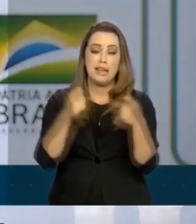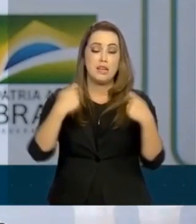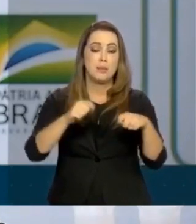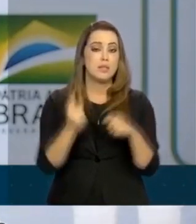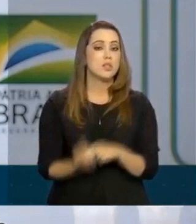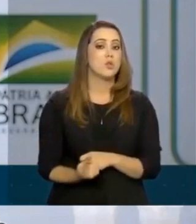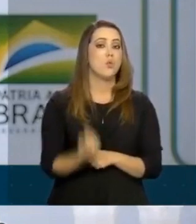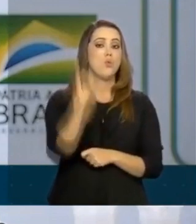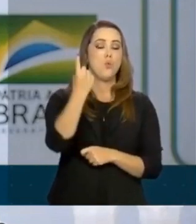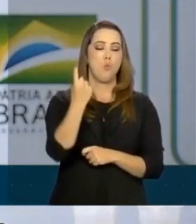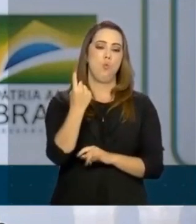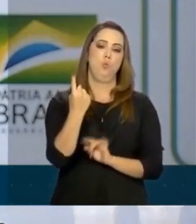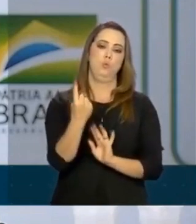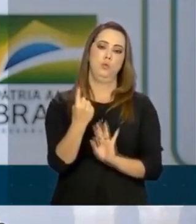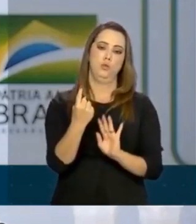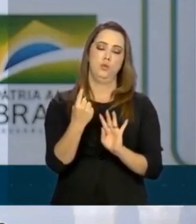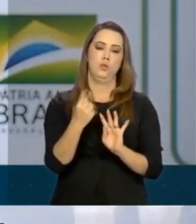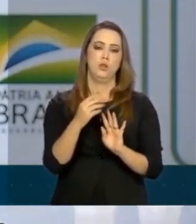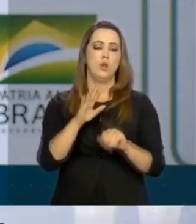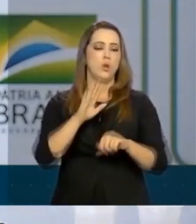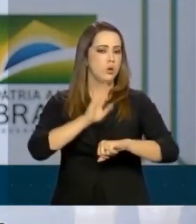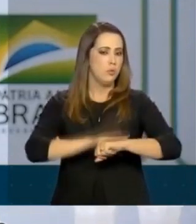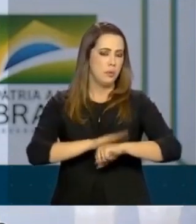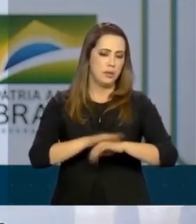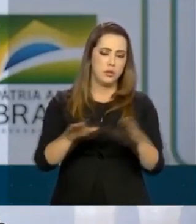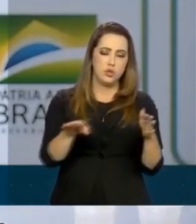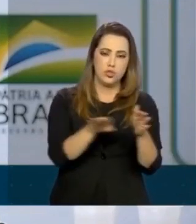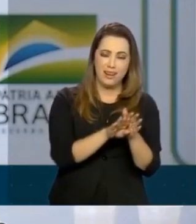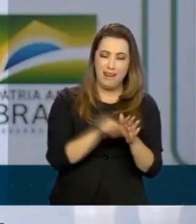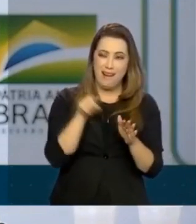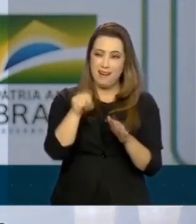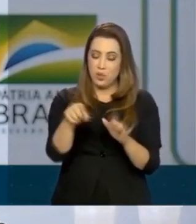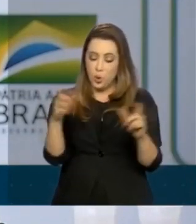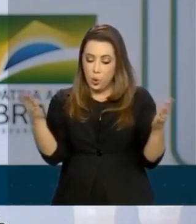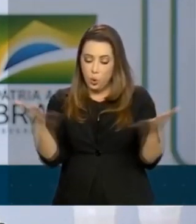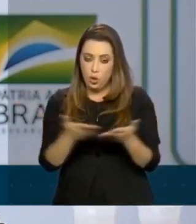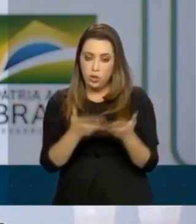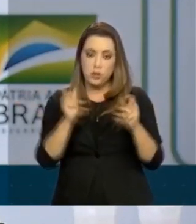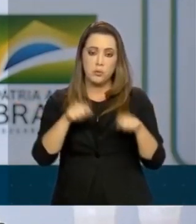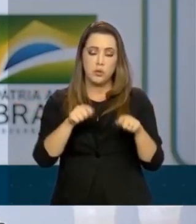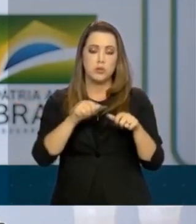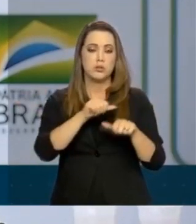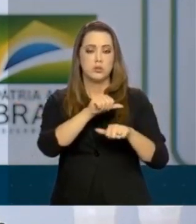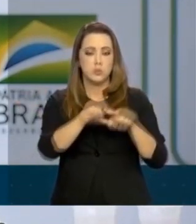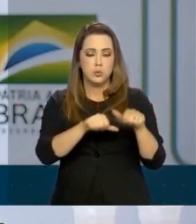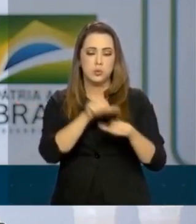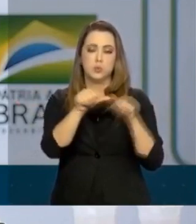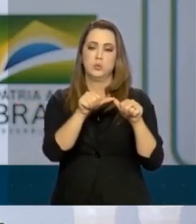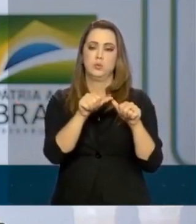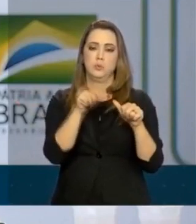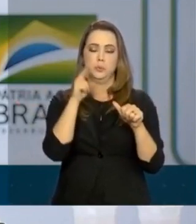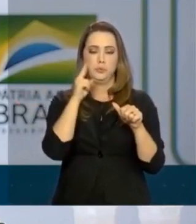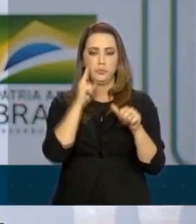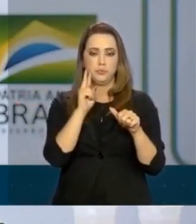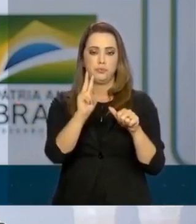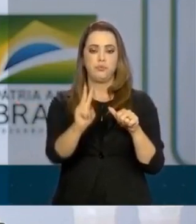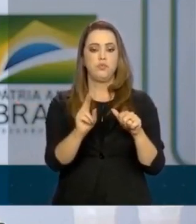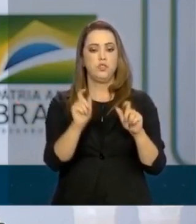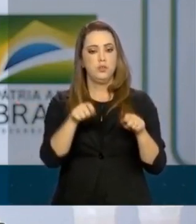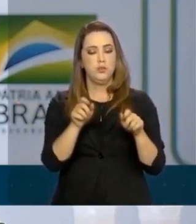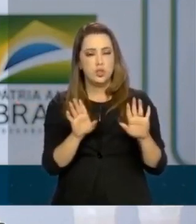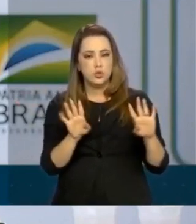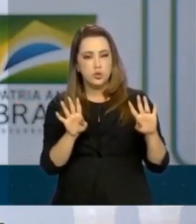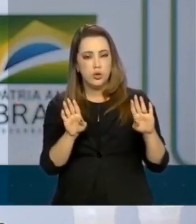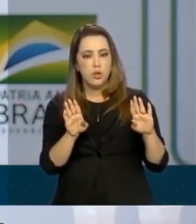um patamar. Aí você chega, quando eu chegar neste patamar, eu passo a considerar conter um